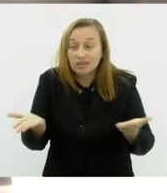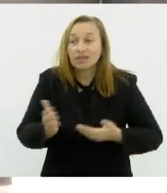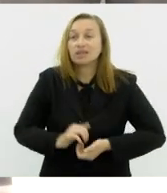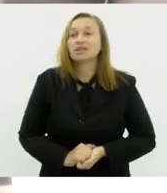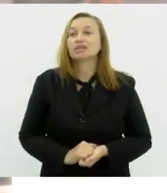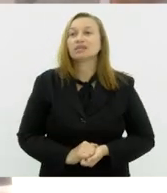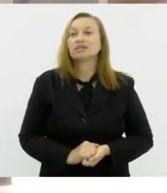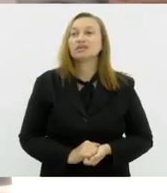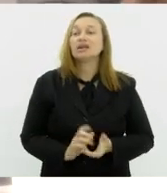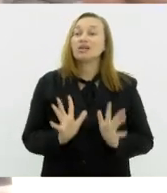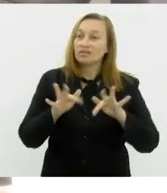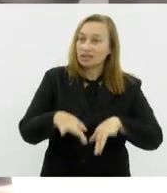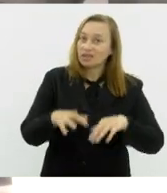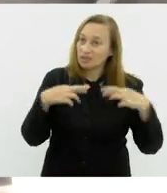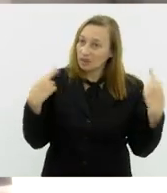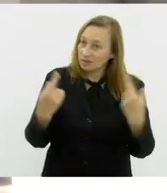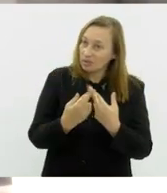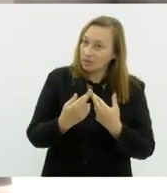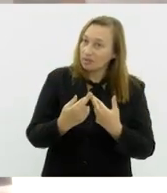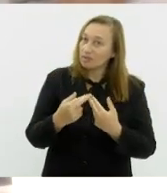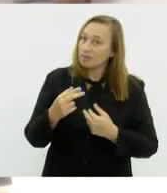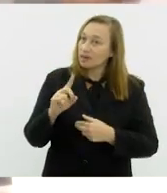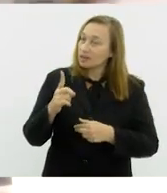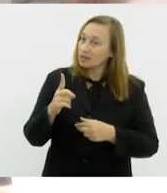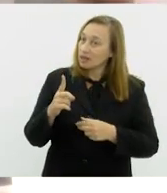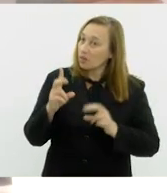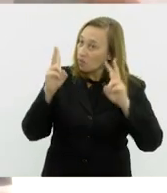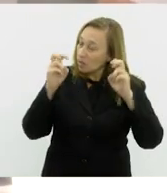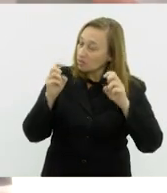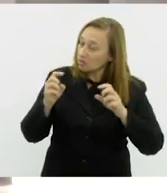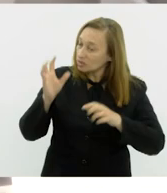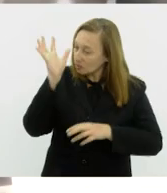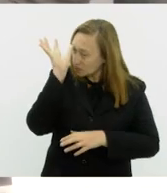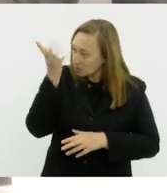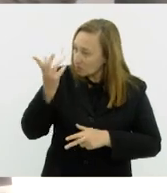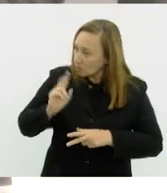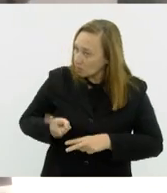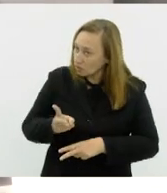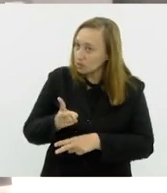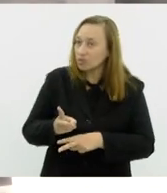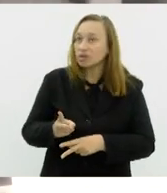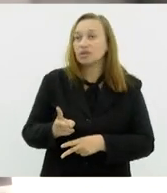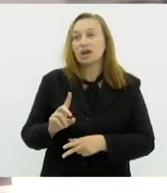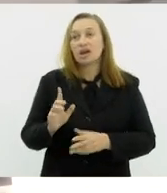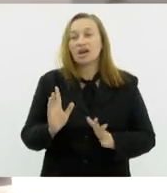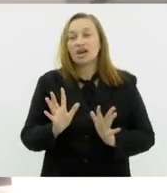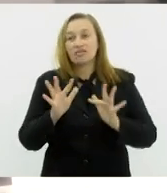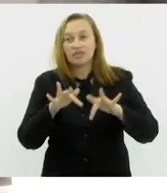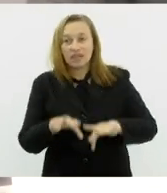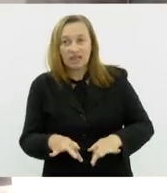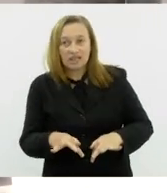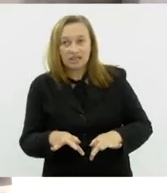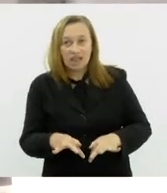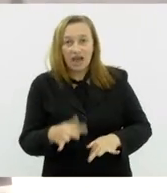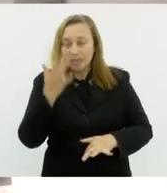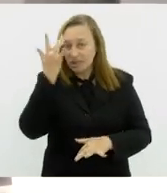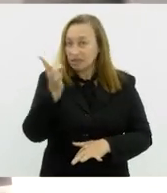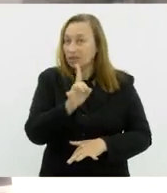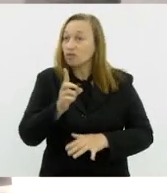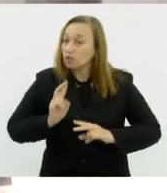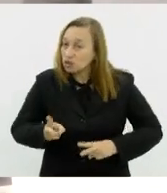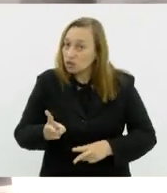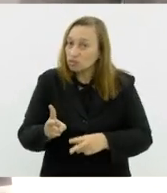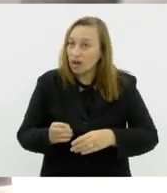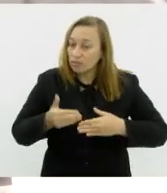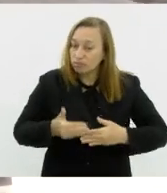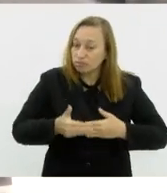presentes. Acabou a reunião, mas não um imbróglio que a gente está aqui resolvendo. Não começou hoje, não vai acabar amanhã, mas cada dia a gente dá um